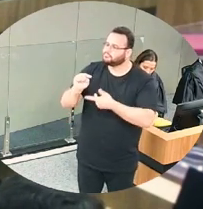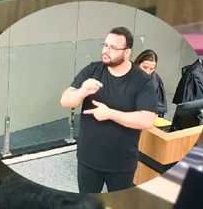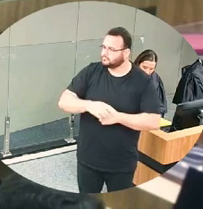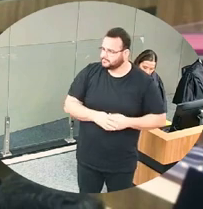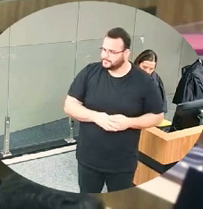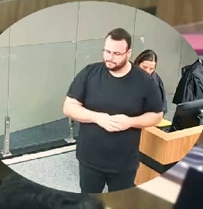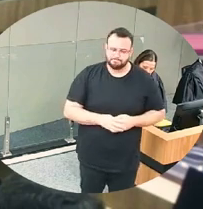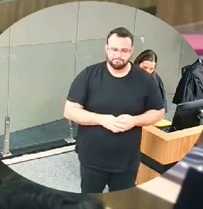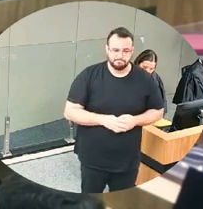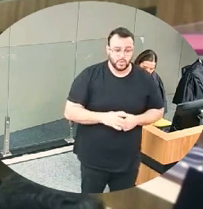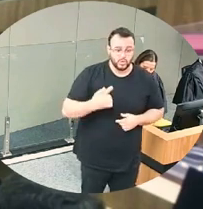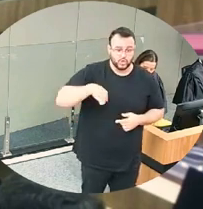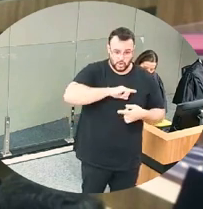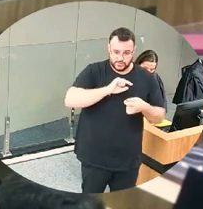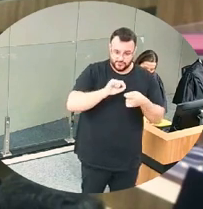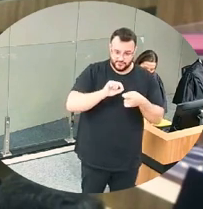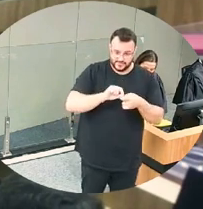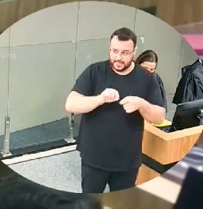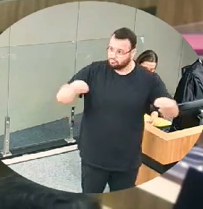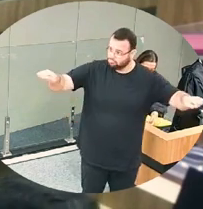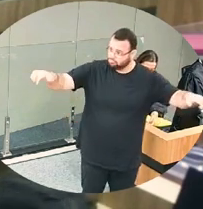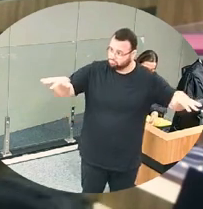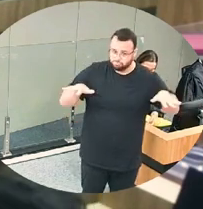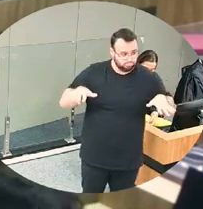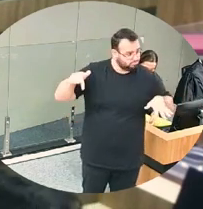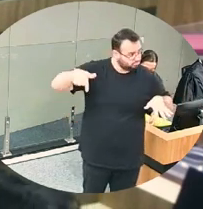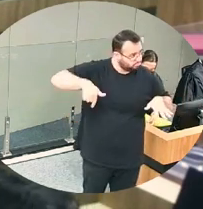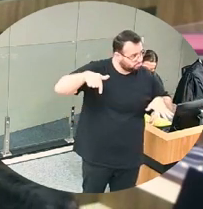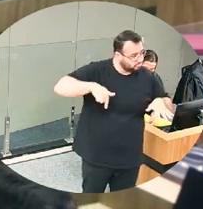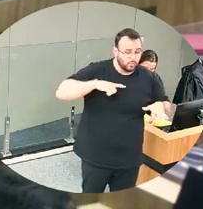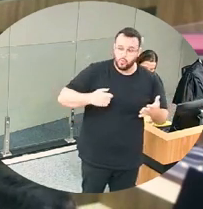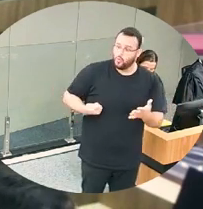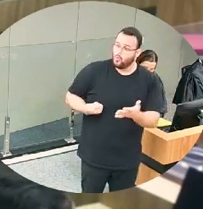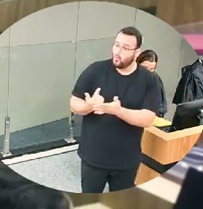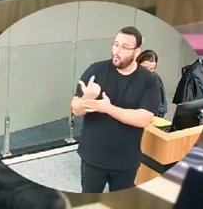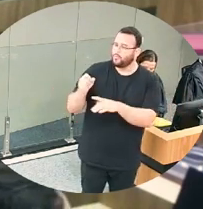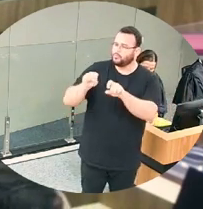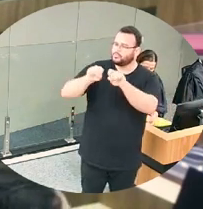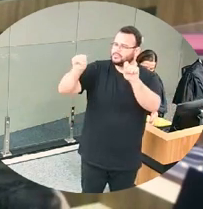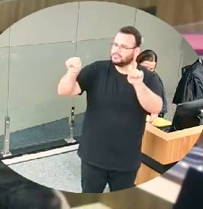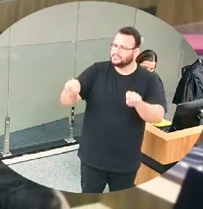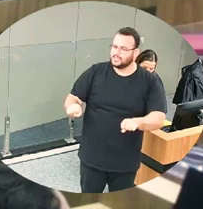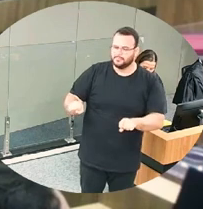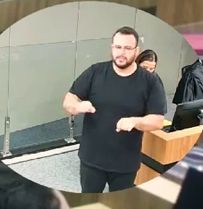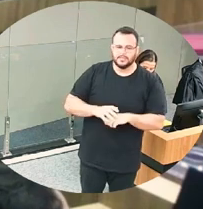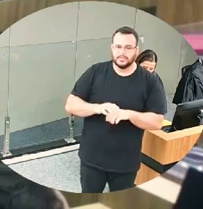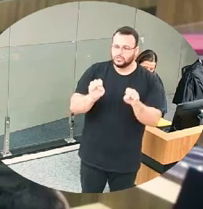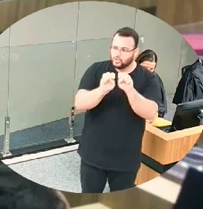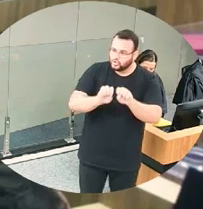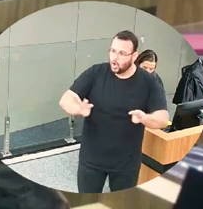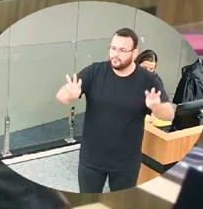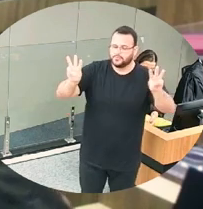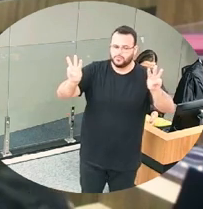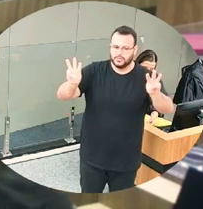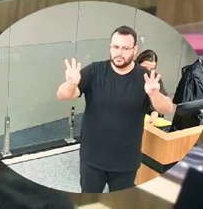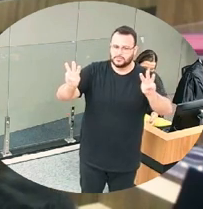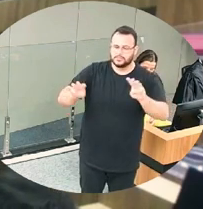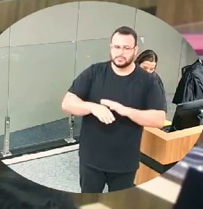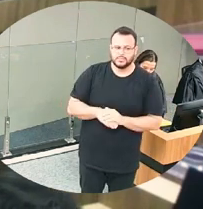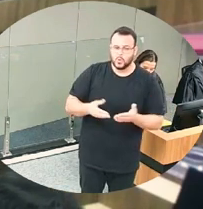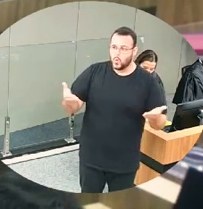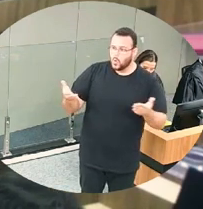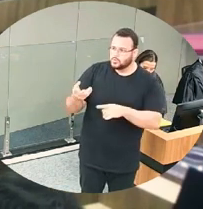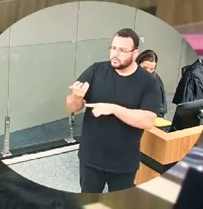eh fizemos aqui nesse pleno compramos um um sistema de de software de escaneamento que hoje